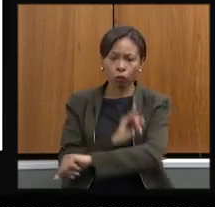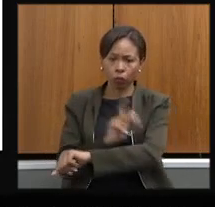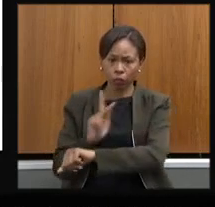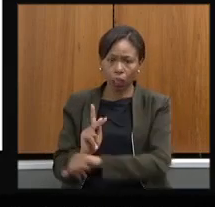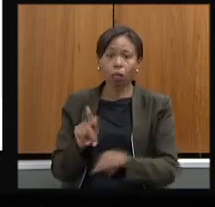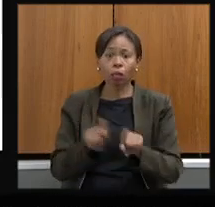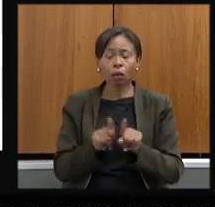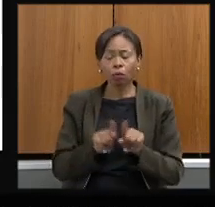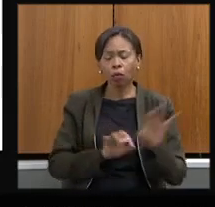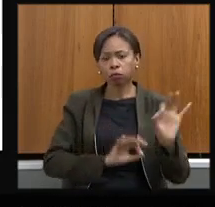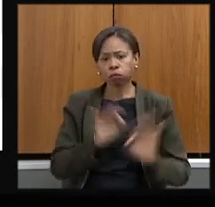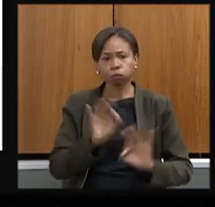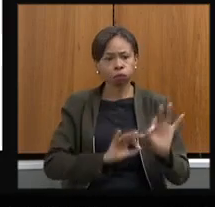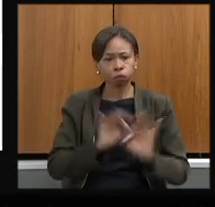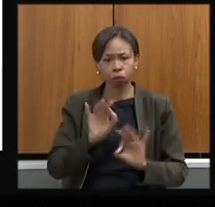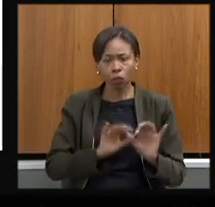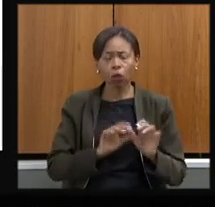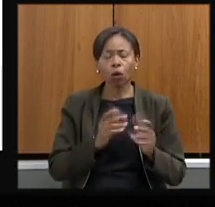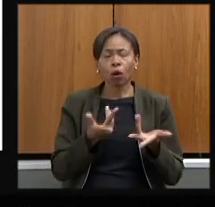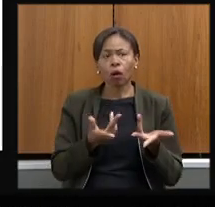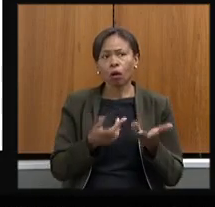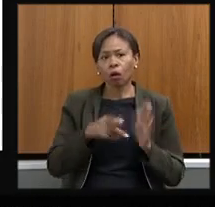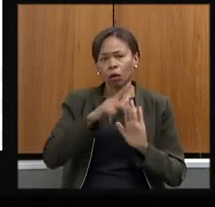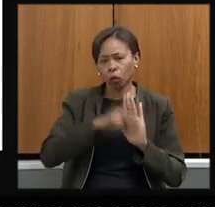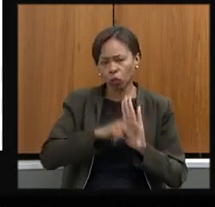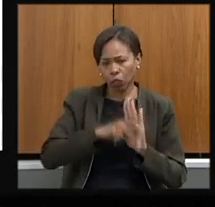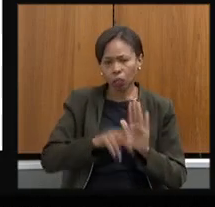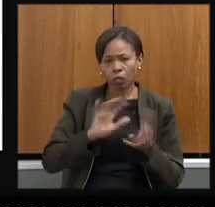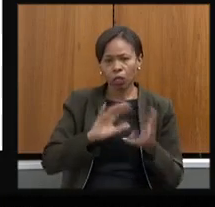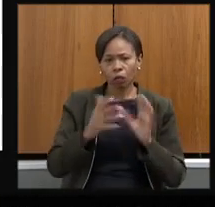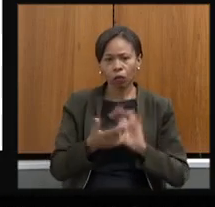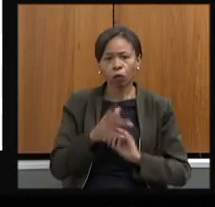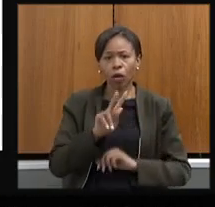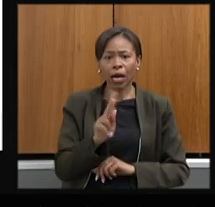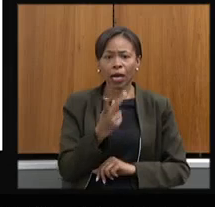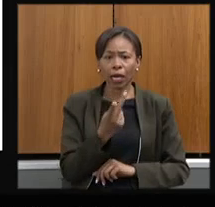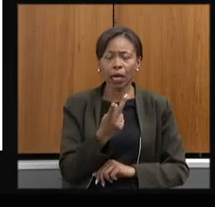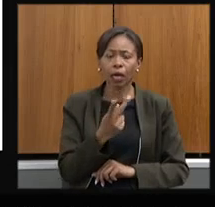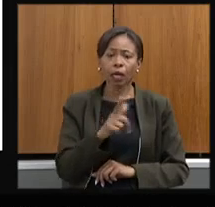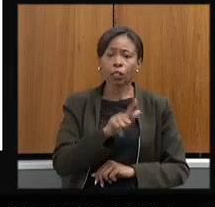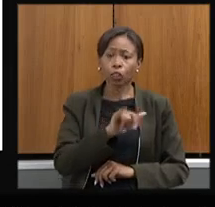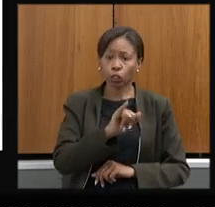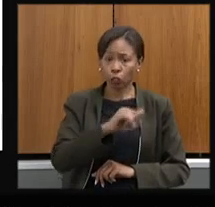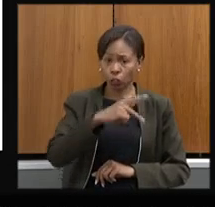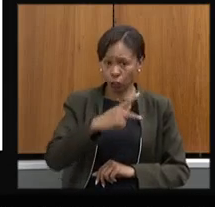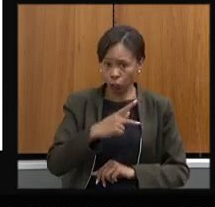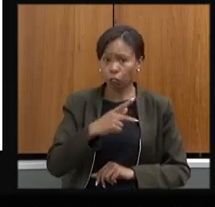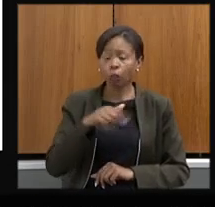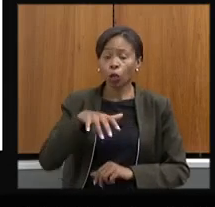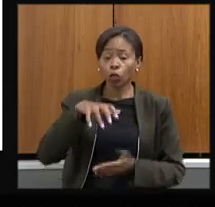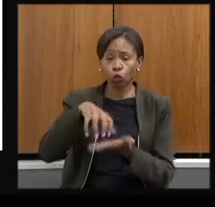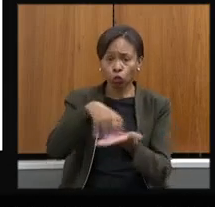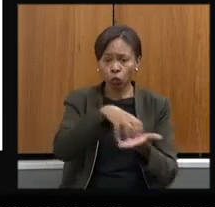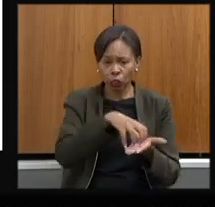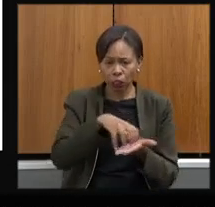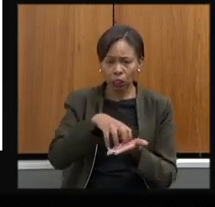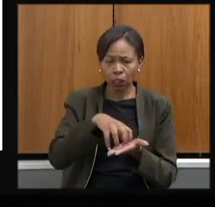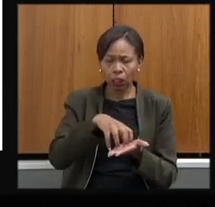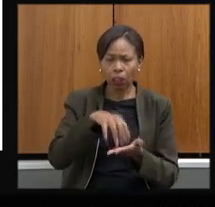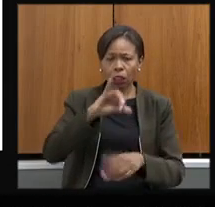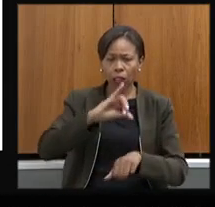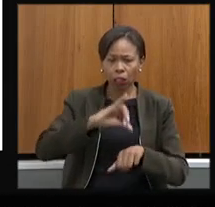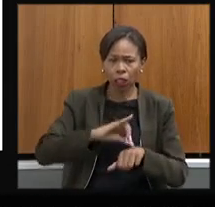gente estruturou os projetos de reforma do HGE o Hospital Geral Israel Pinheiro del centro de especialidades médicas